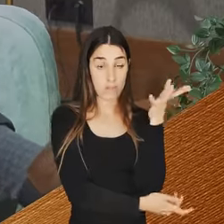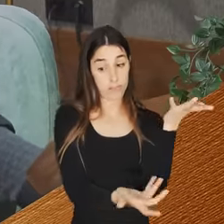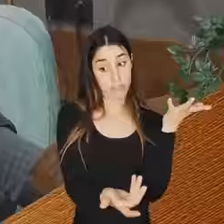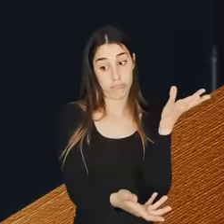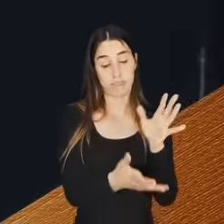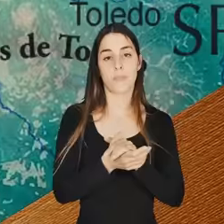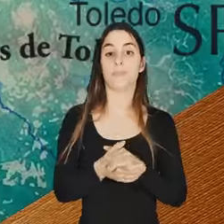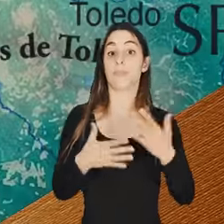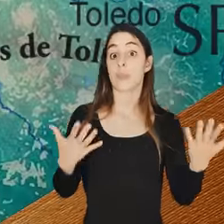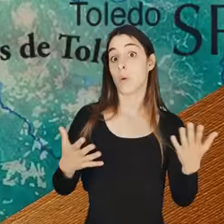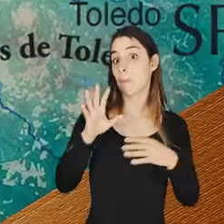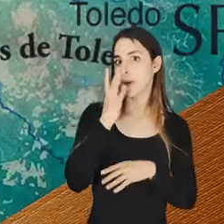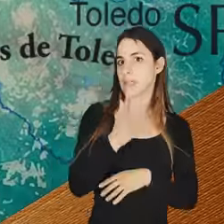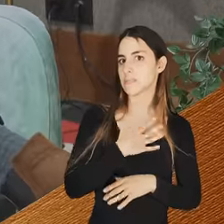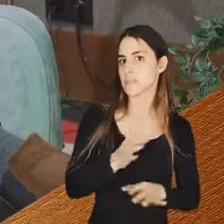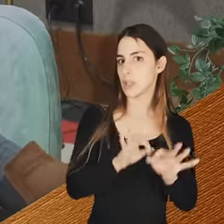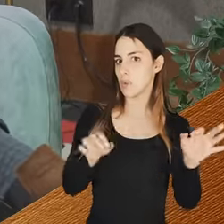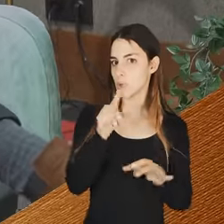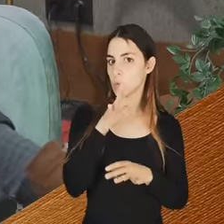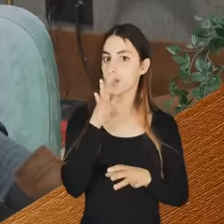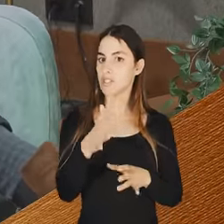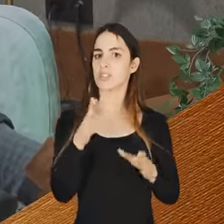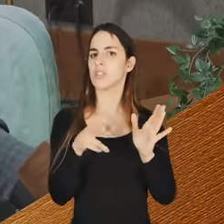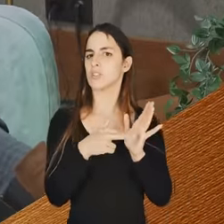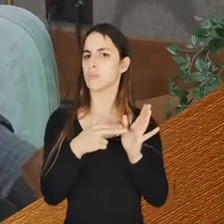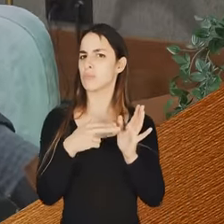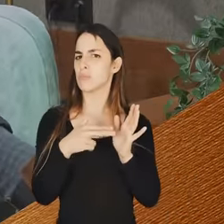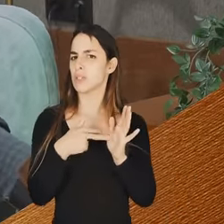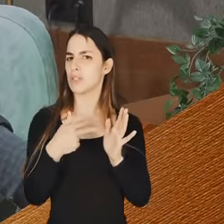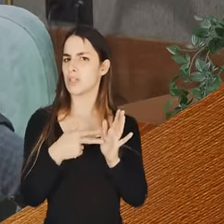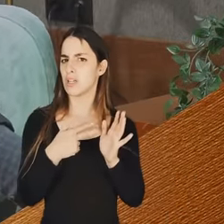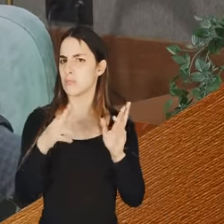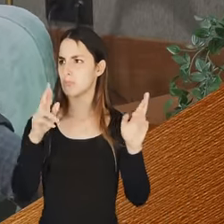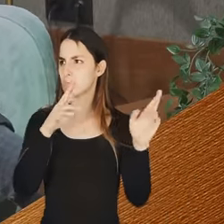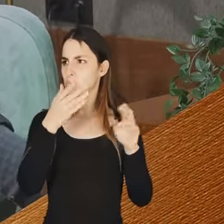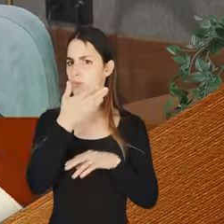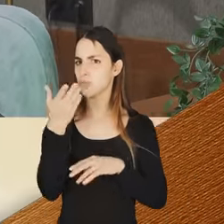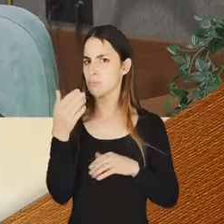Então parece-me que, pelo que diz, esperamos bom tempo em todo o lado, não é verdade, Jorge?